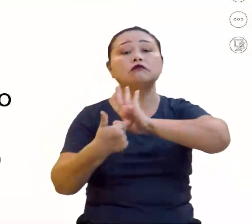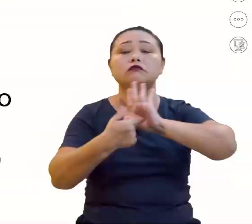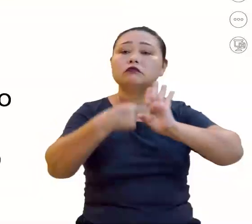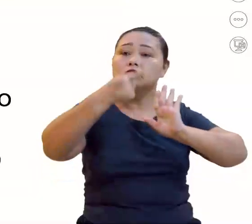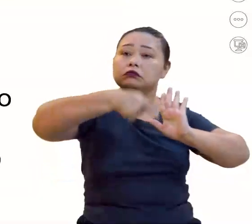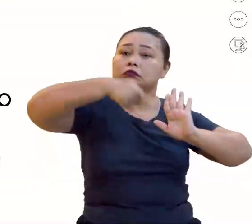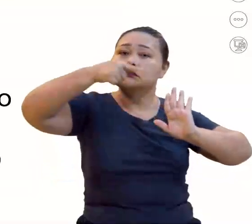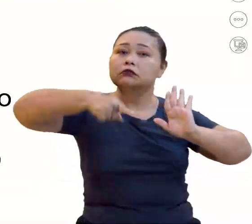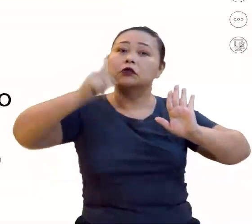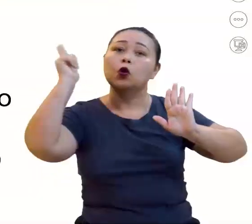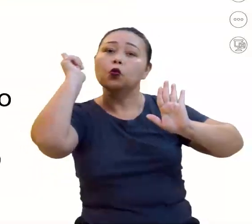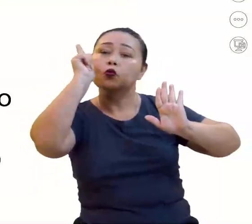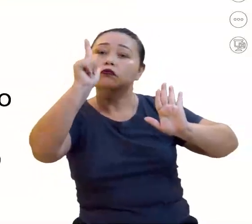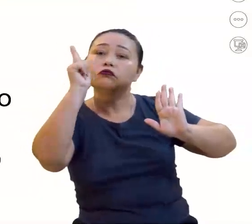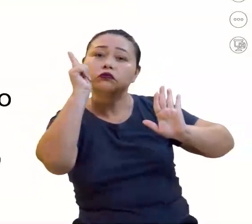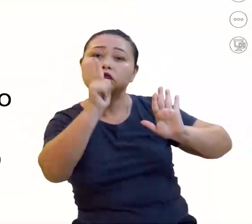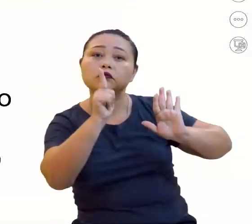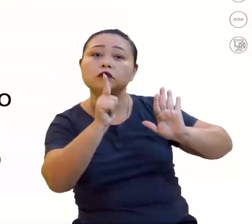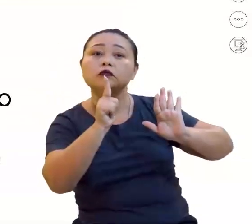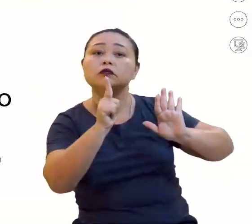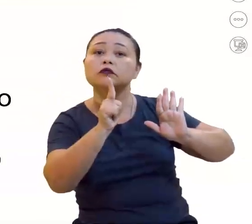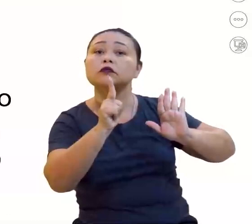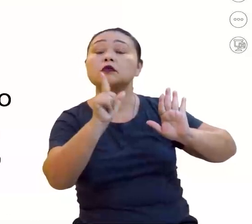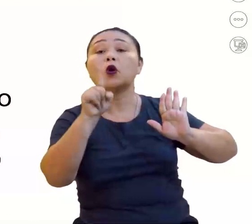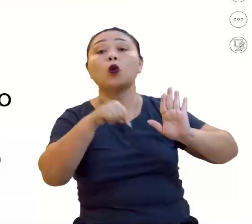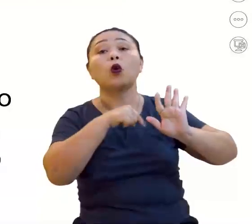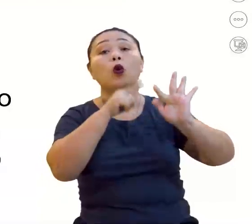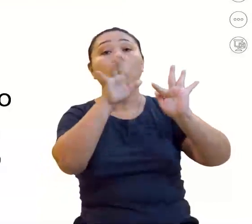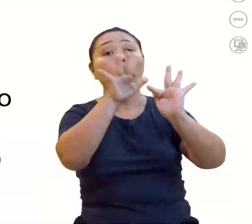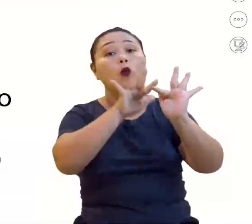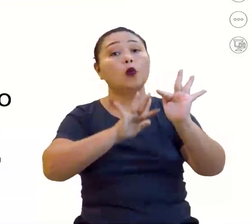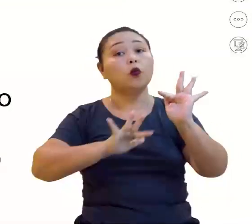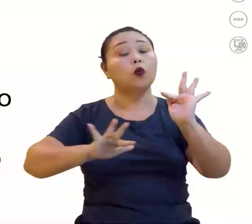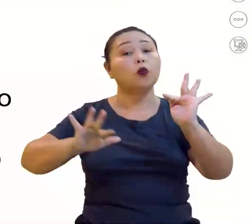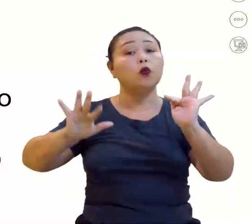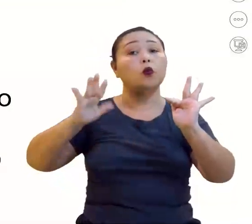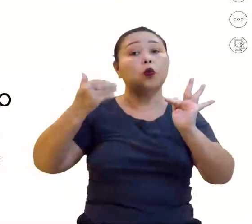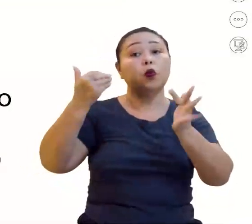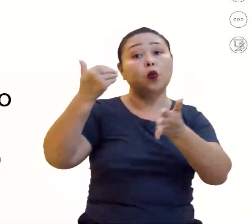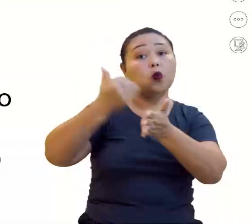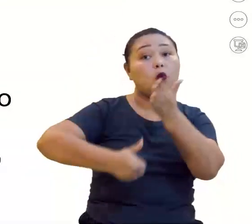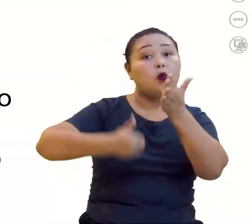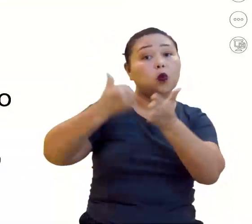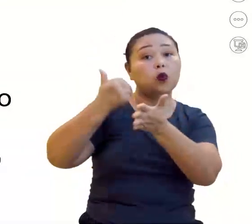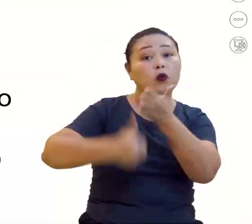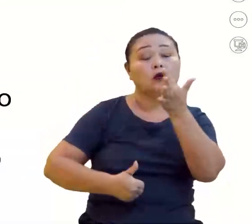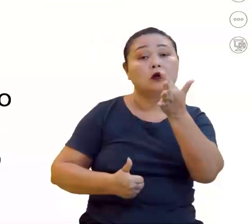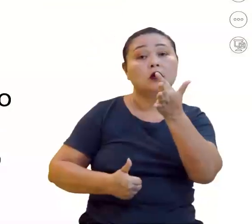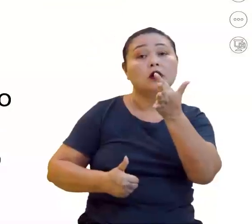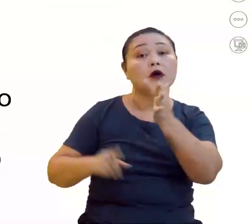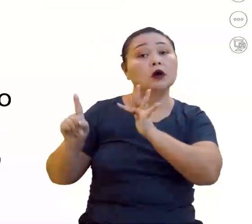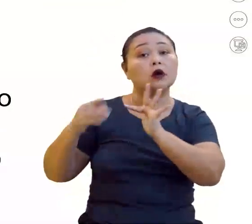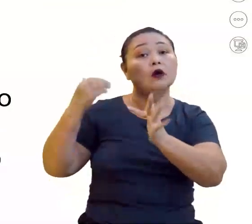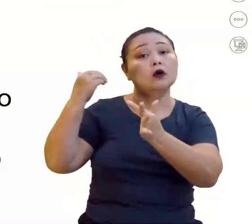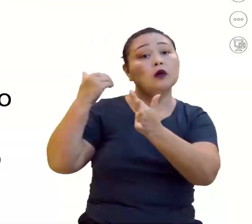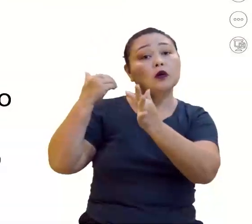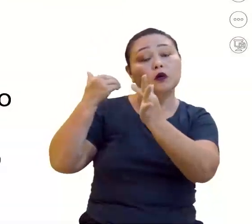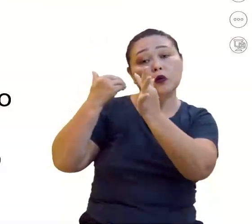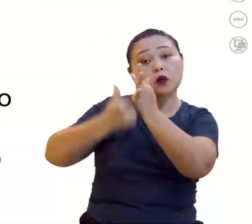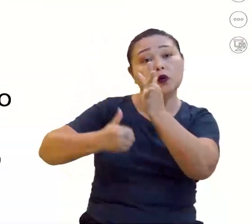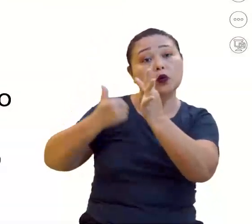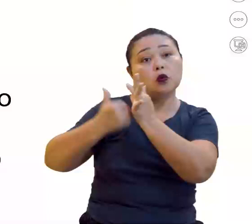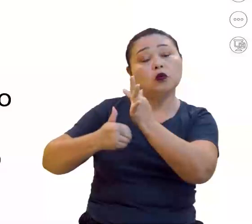da arrecadação gráfico. Em função do desconto. Olha aí. E olha só, em função do